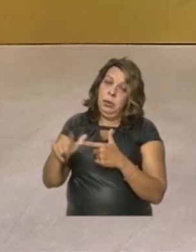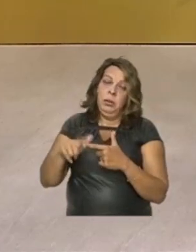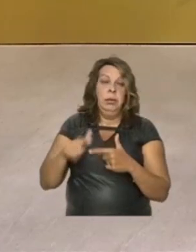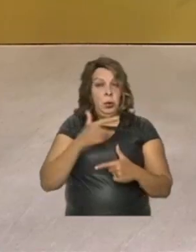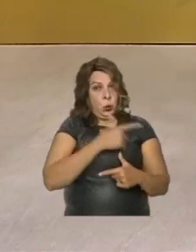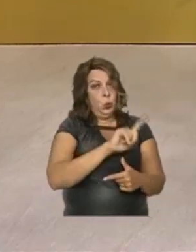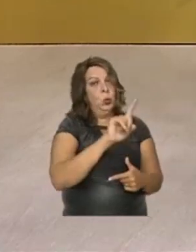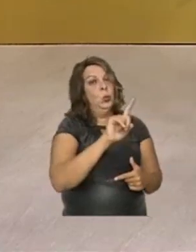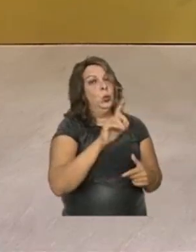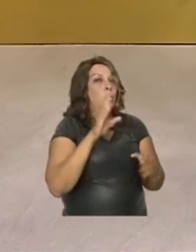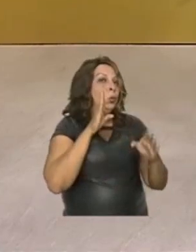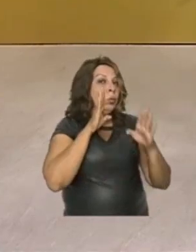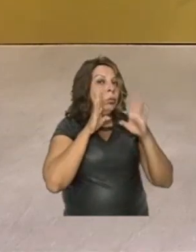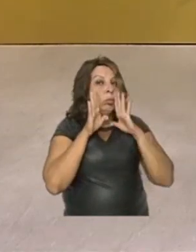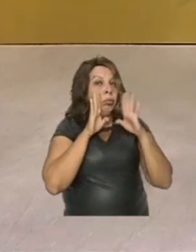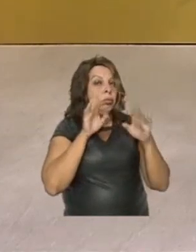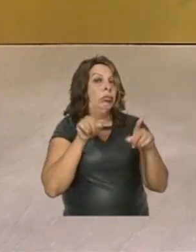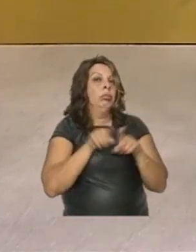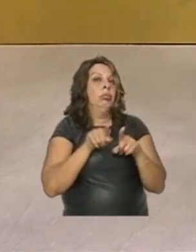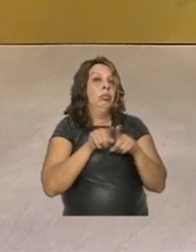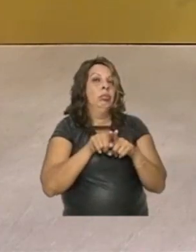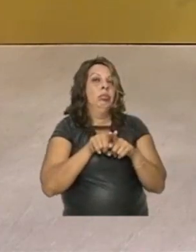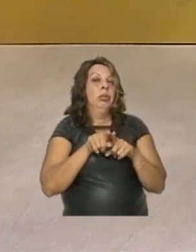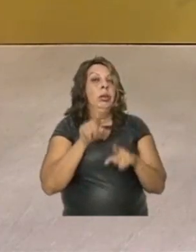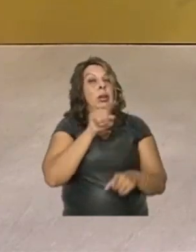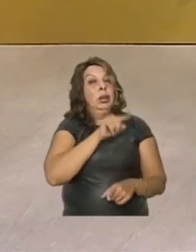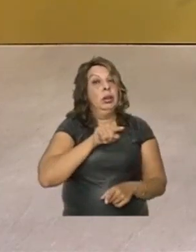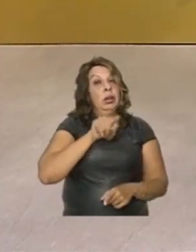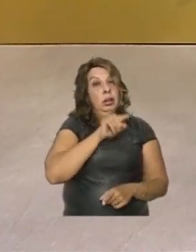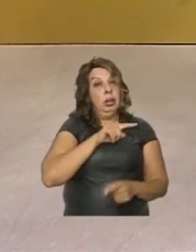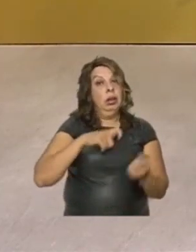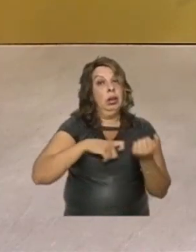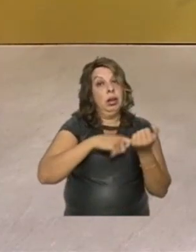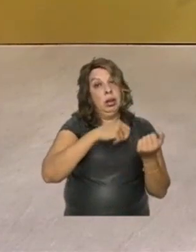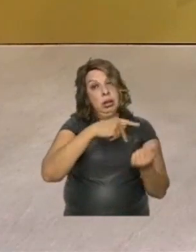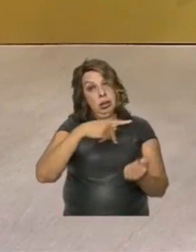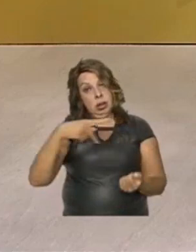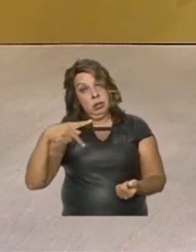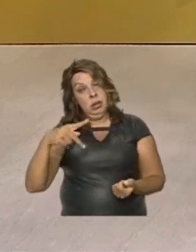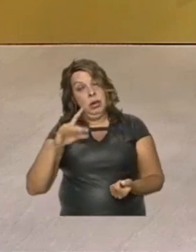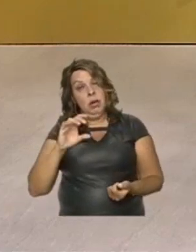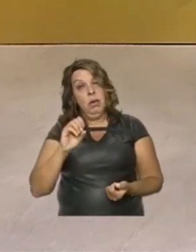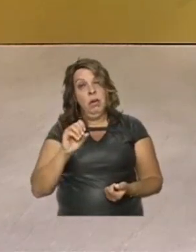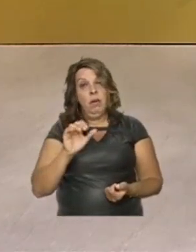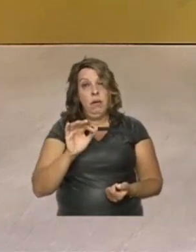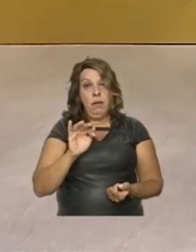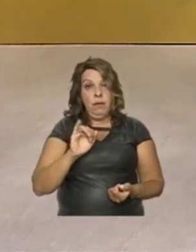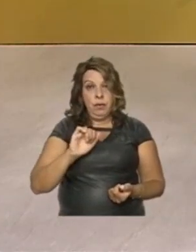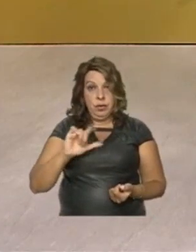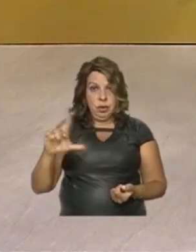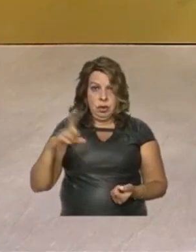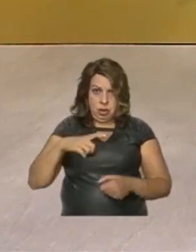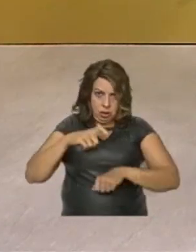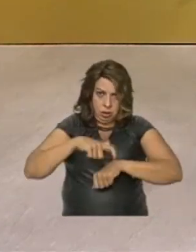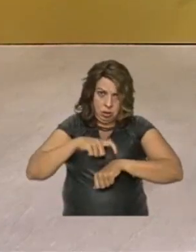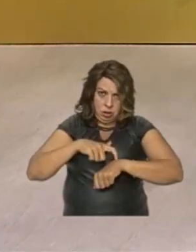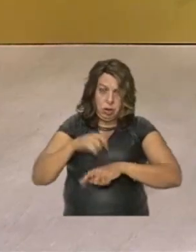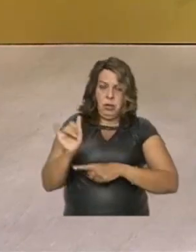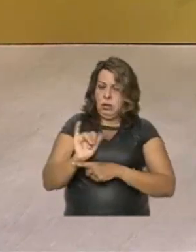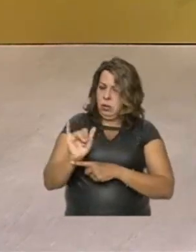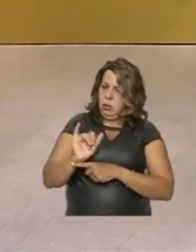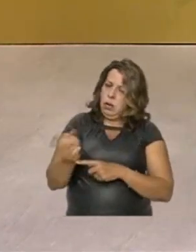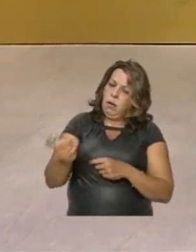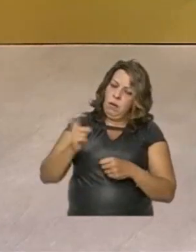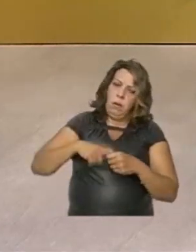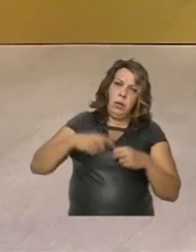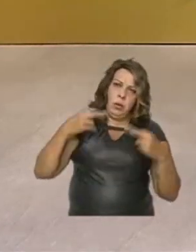nossas redes sociais pelo Facebook, no arroba CajuCapOficial, tá? E logo, logo o YouTube já deve estar normalizando.